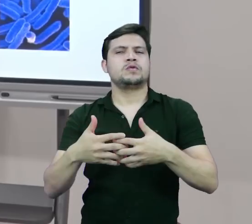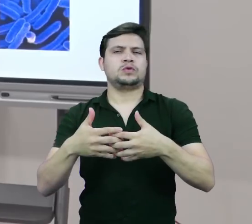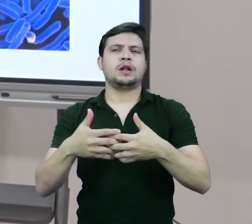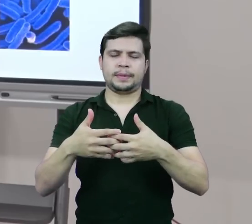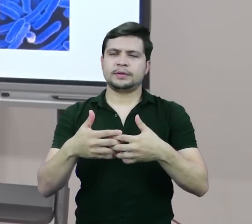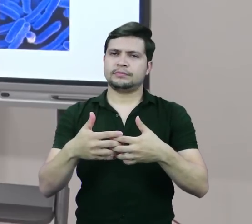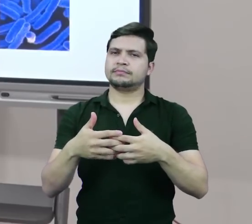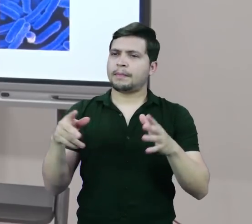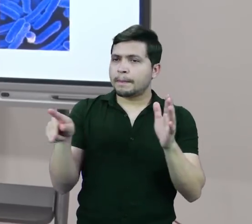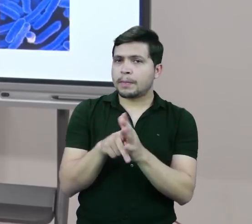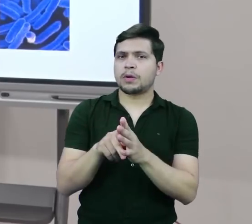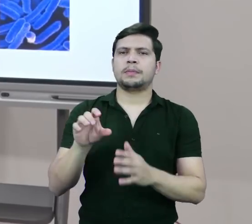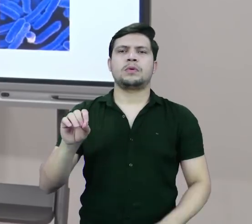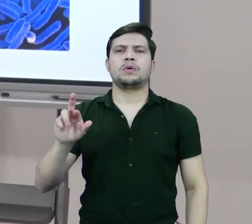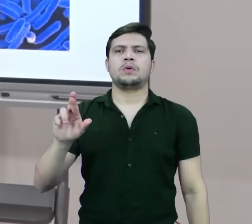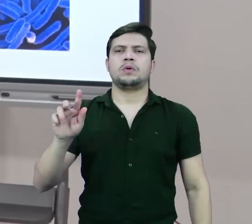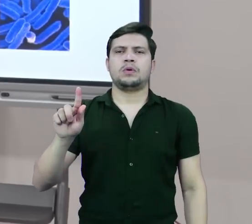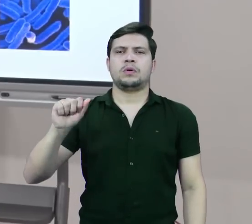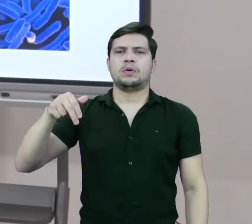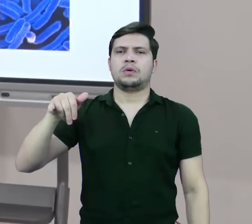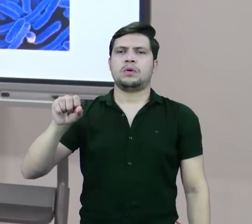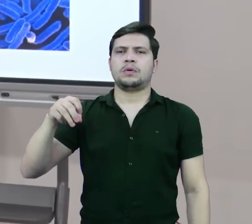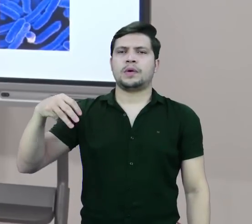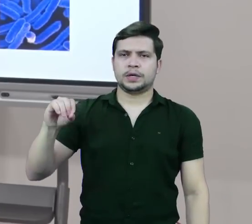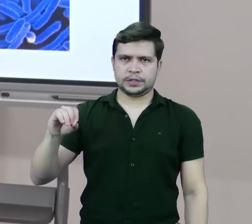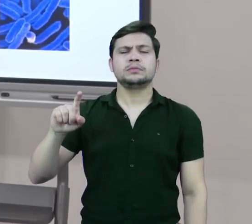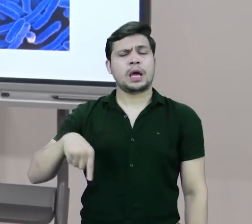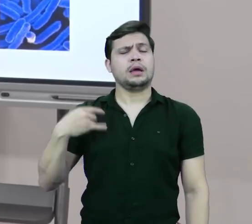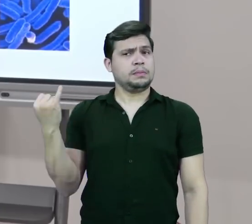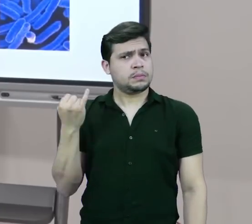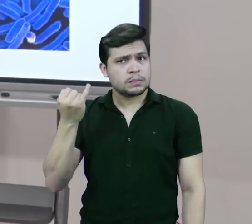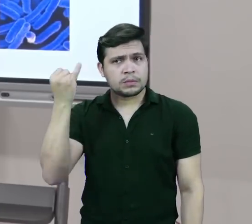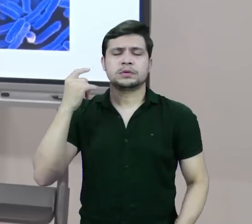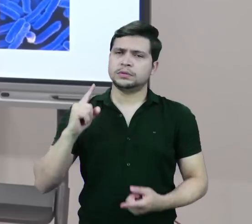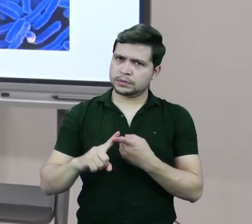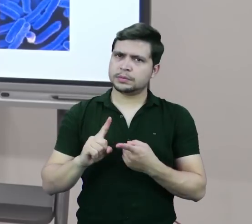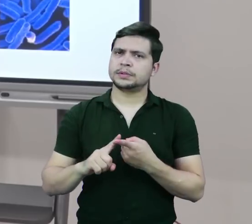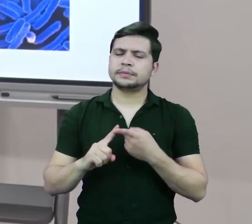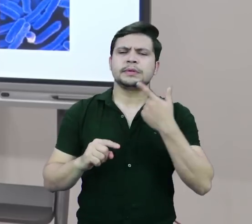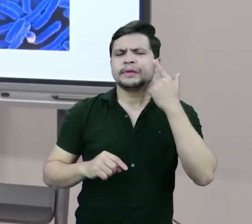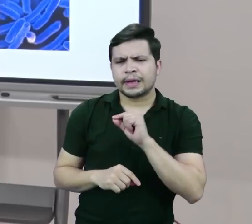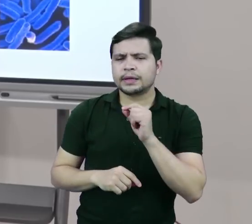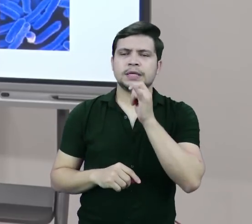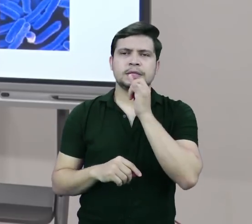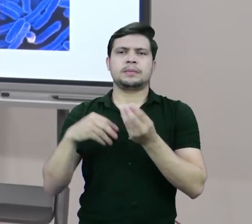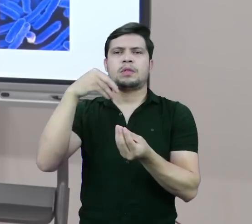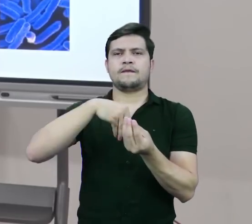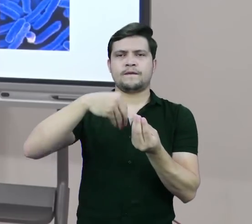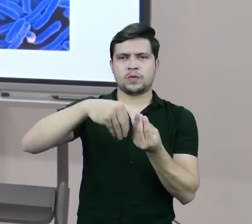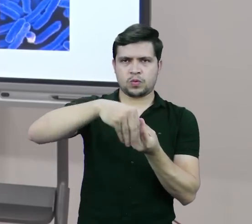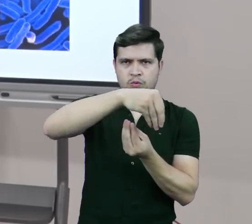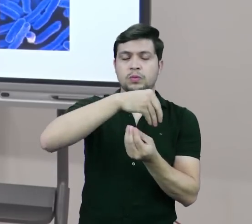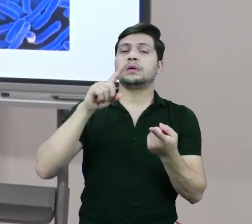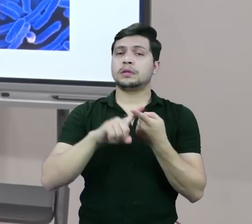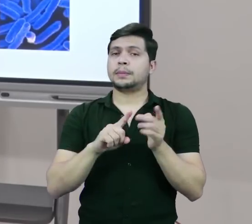têm fundamental importância na cadeia alimentar, porque eles vão degradar essa matéria orgânica, né? E quem são? São